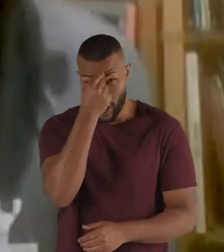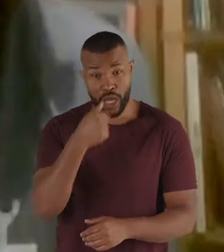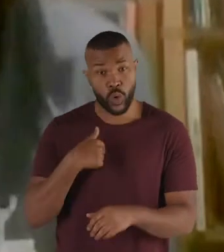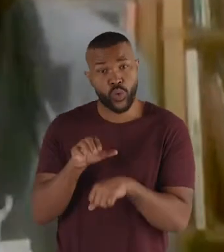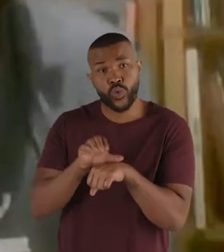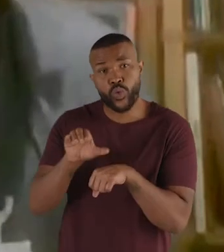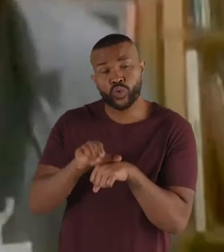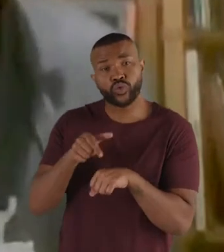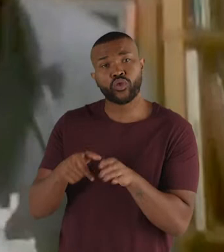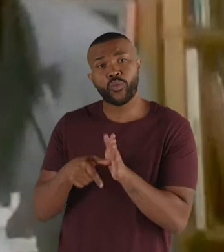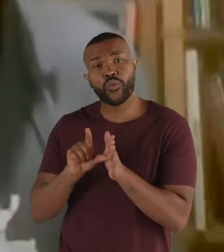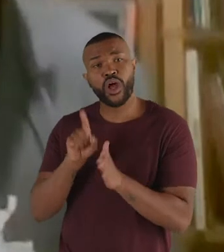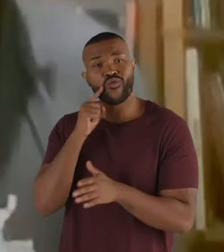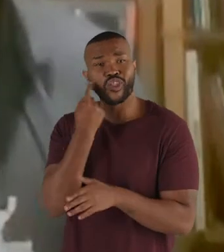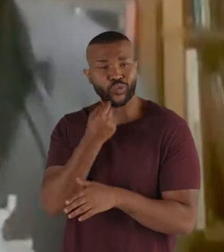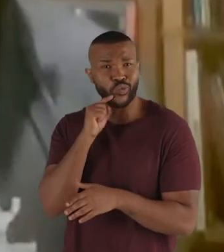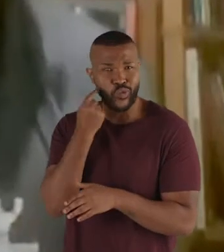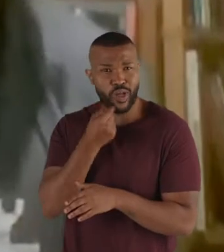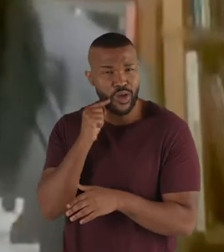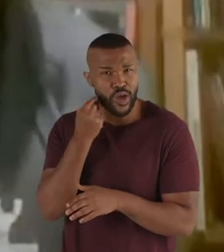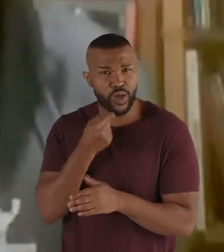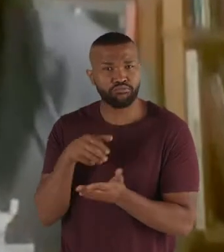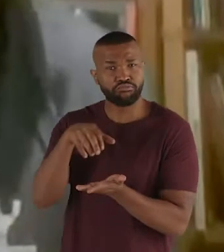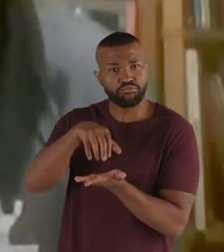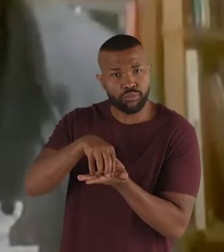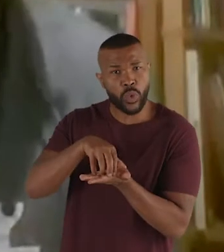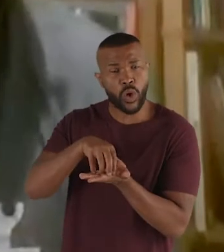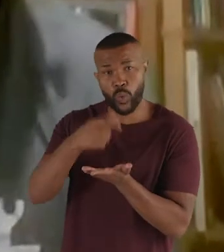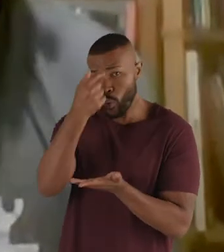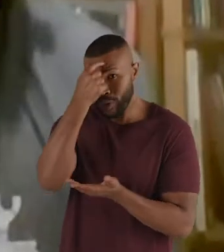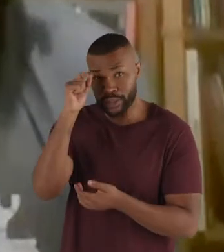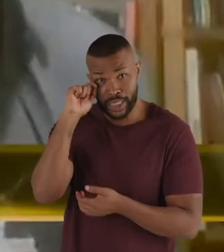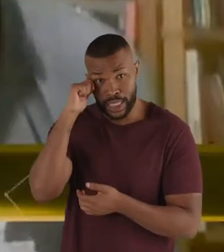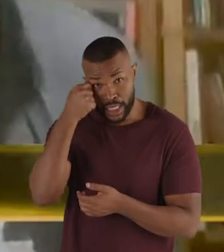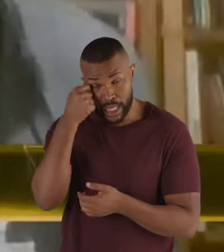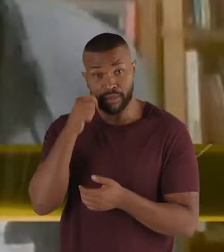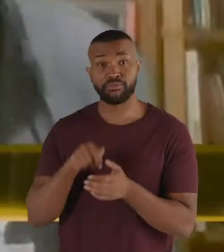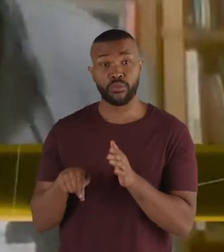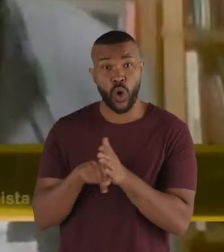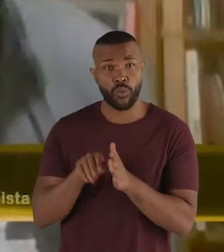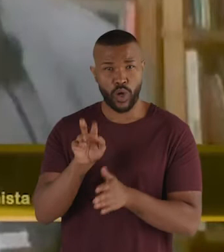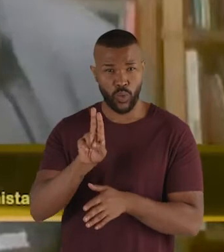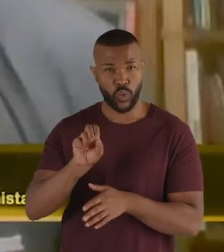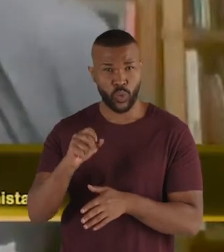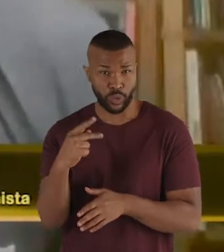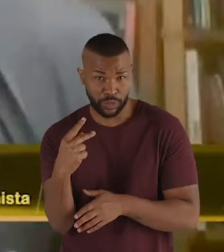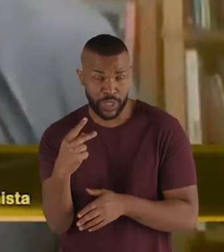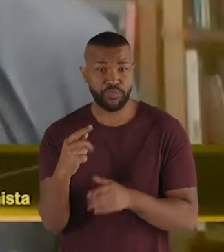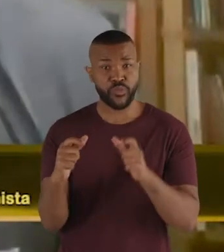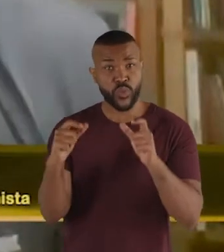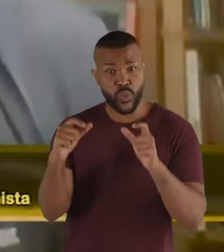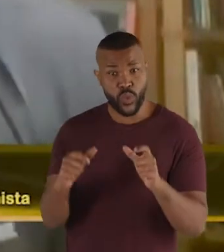um curso pré-vestibular. E um curso pré-vestibular no Núcleo de Consciência Negra, aqui da Universidade de São Paulo. E